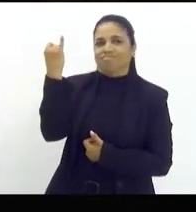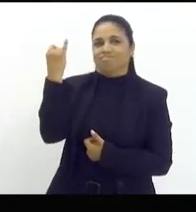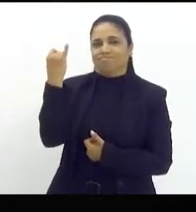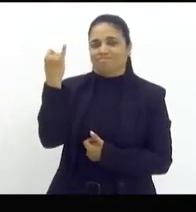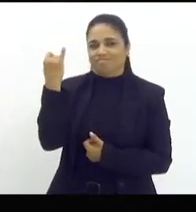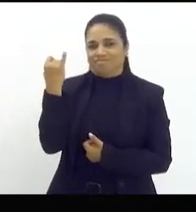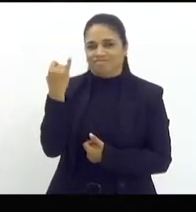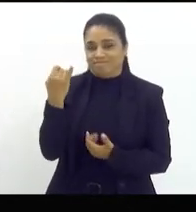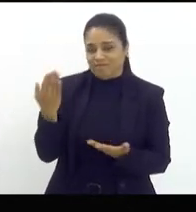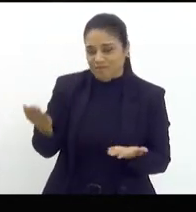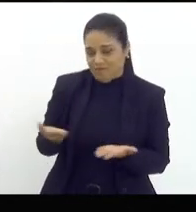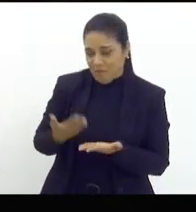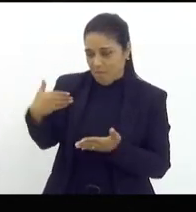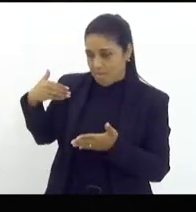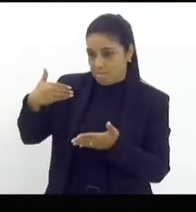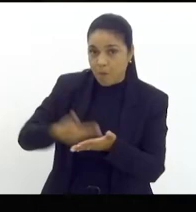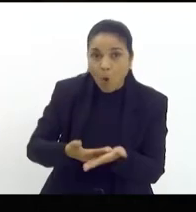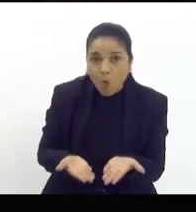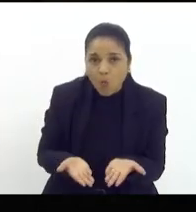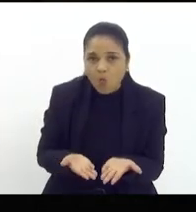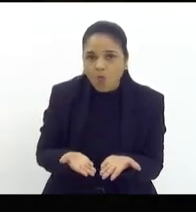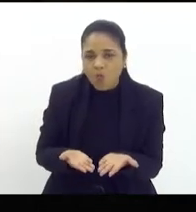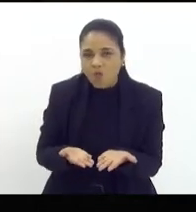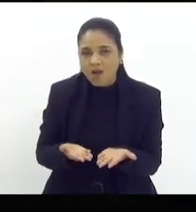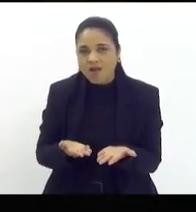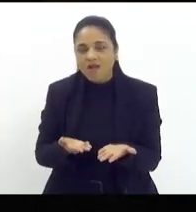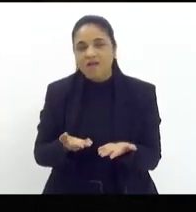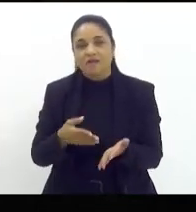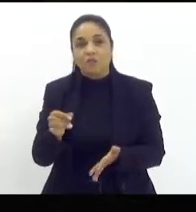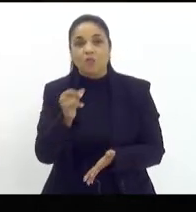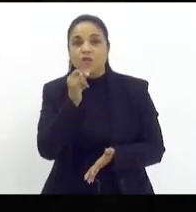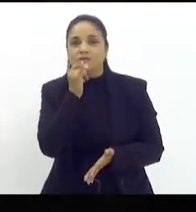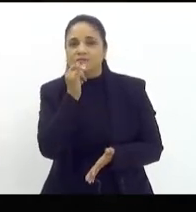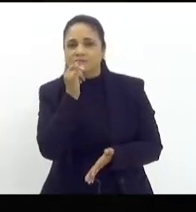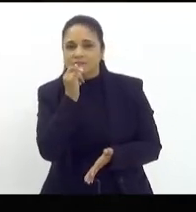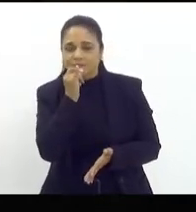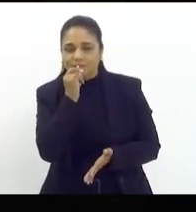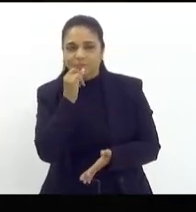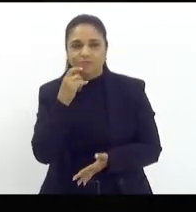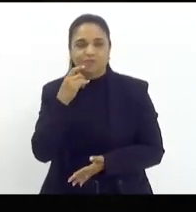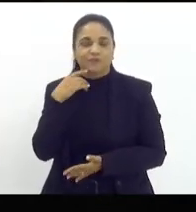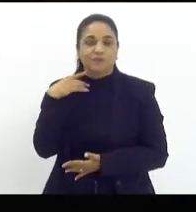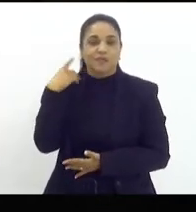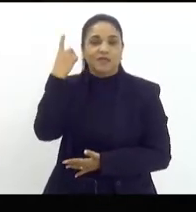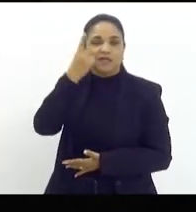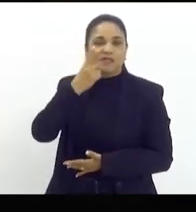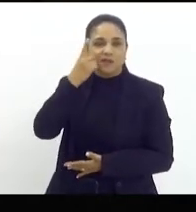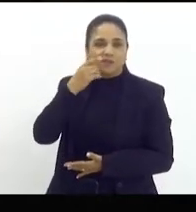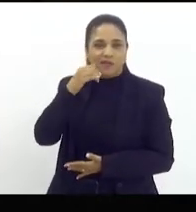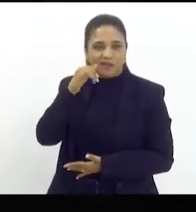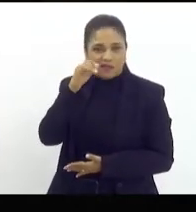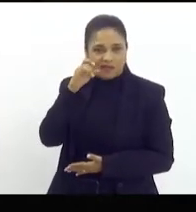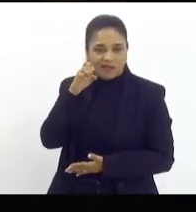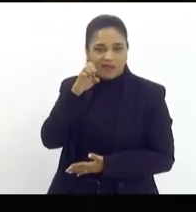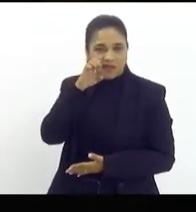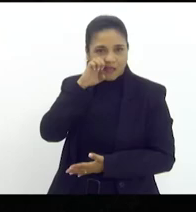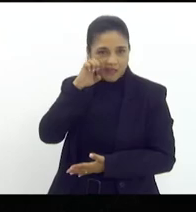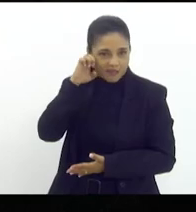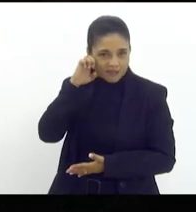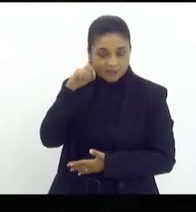vou dar um exemplo deputada Érica takimoto da cidade do Rio de